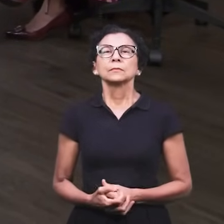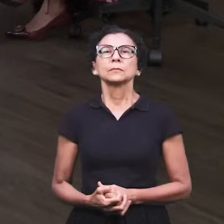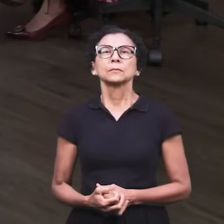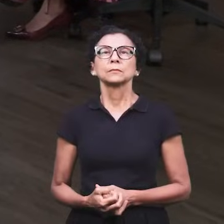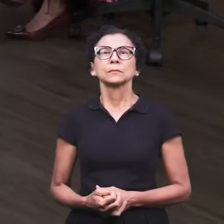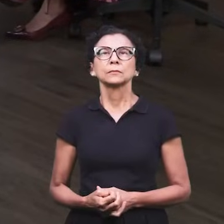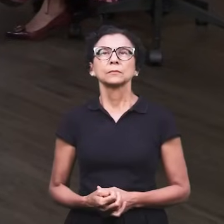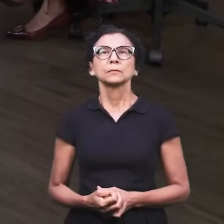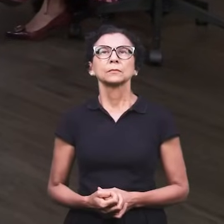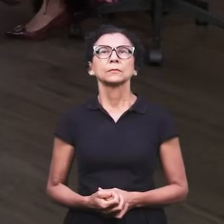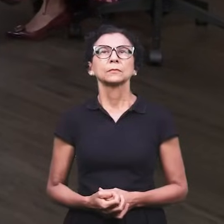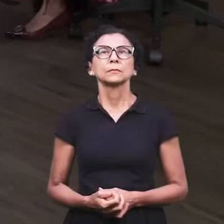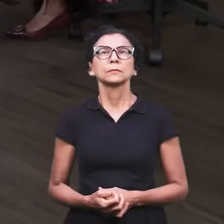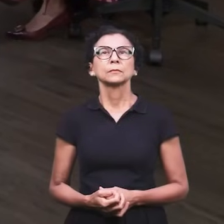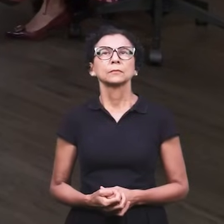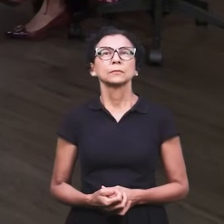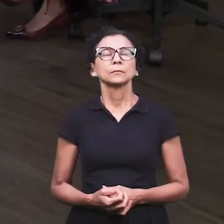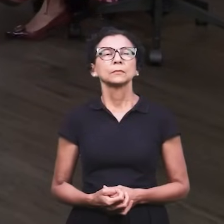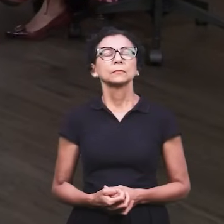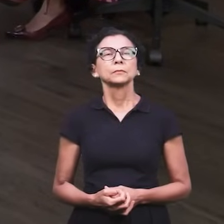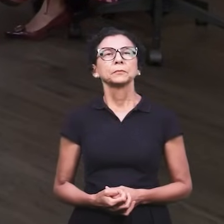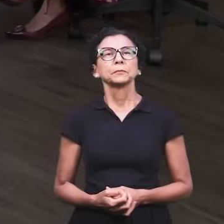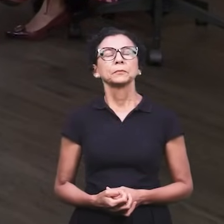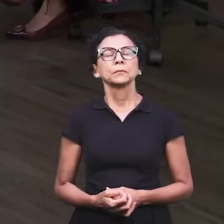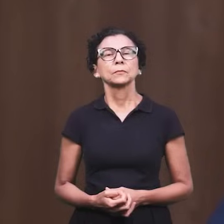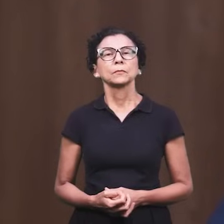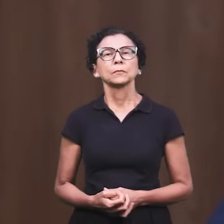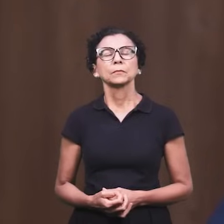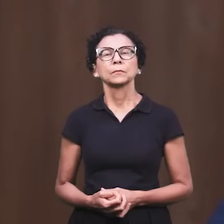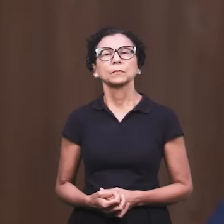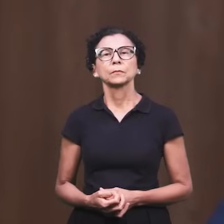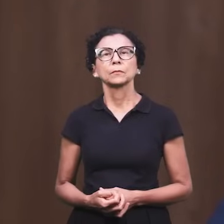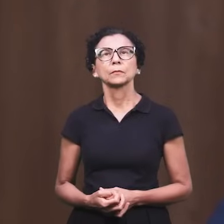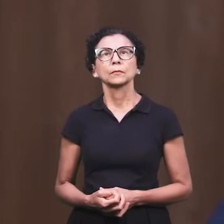temos toda essa expectativa. Eu